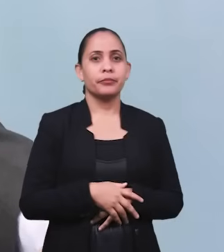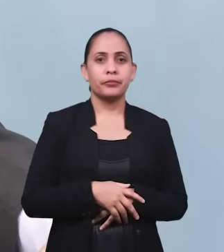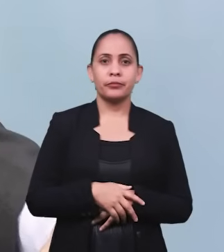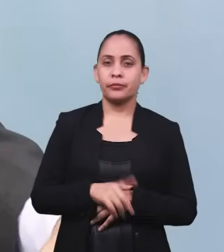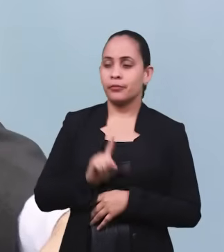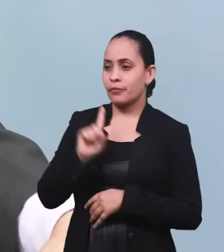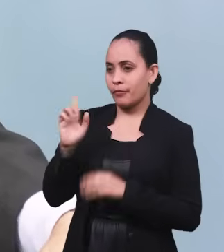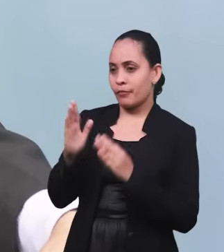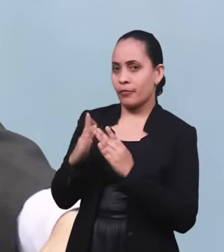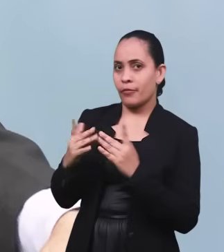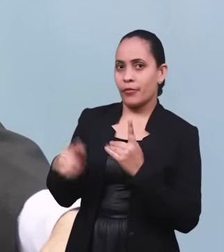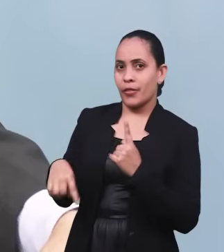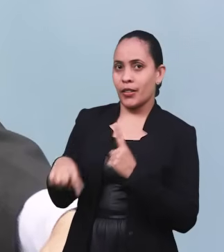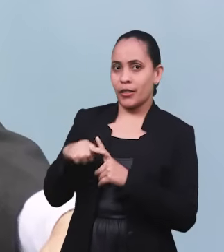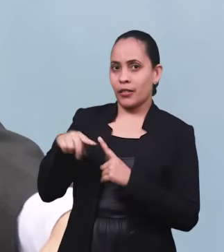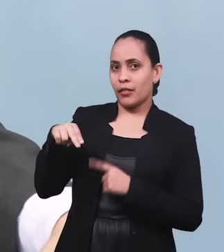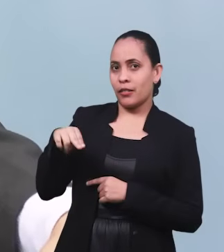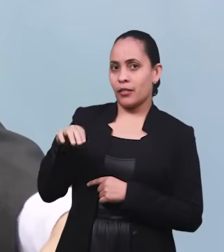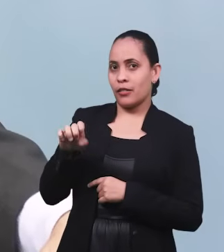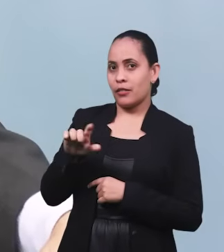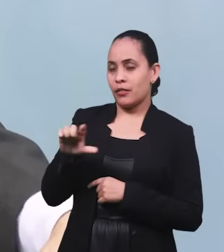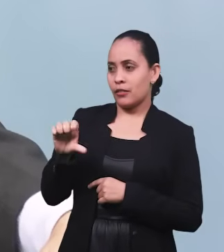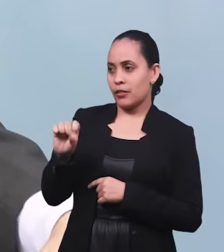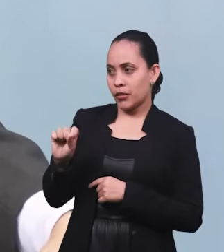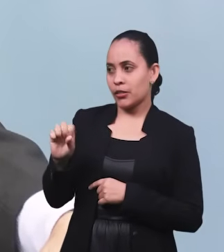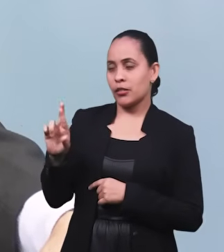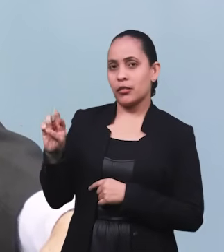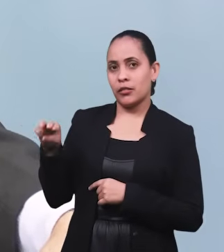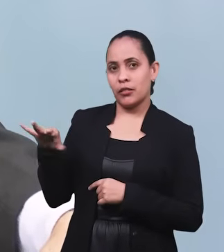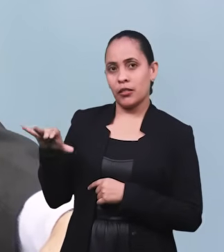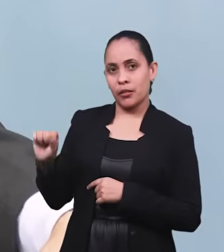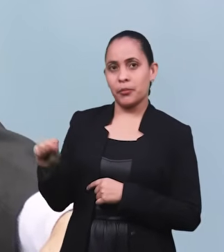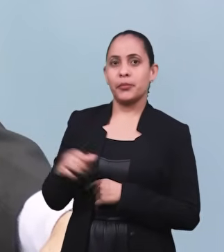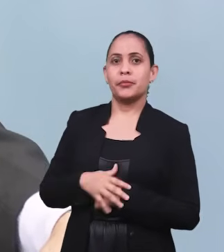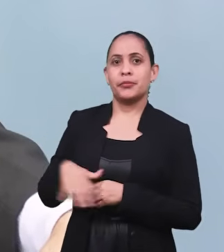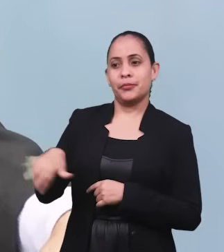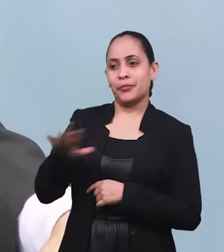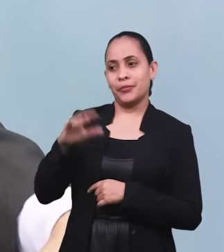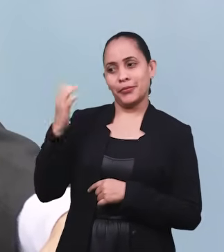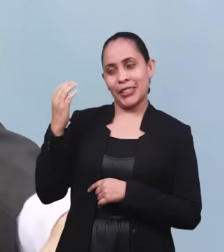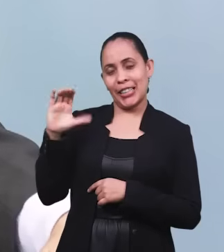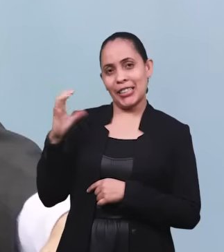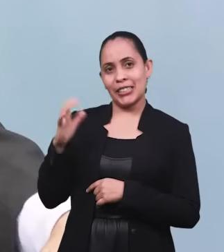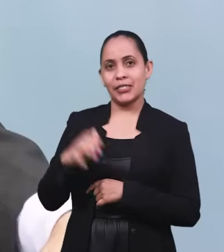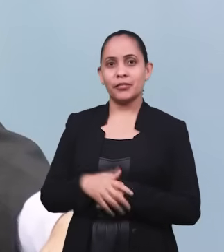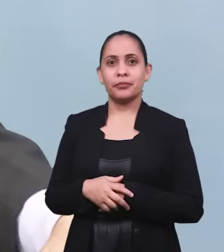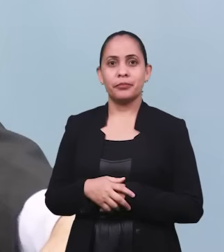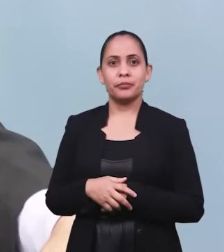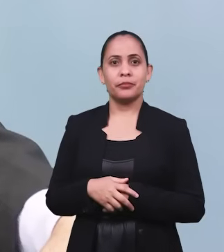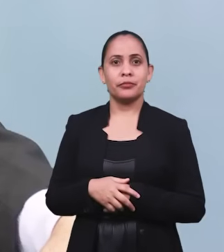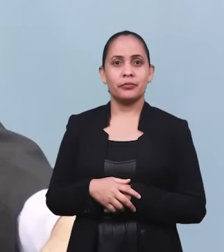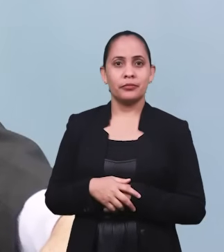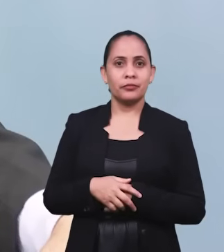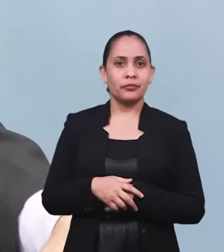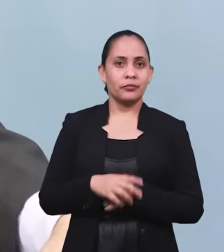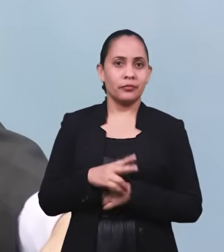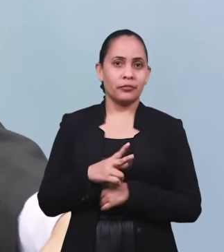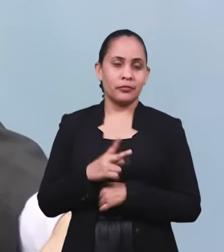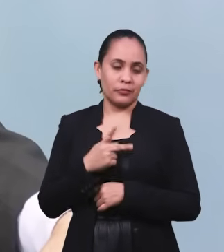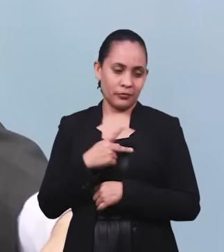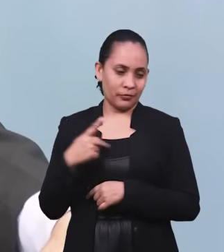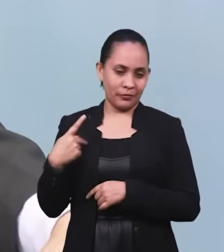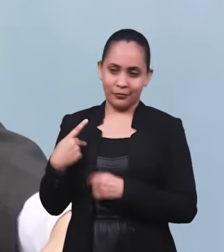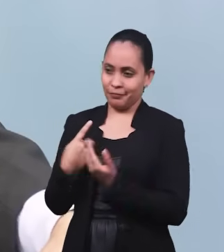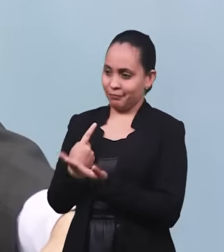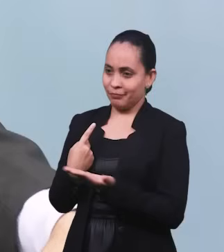na igreja de Nelson Ramos 1, na cidade de Cariacica. Pastor Abel,